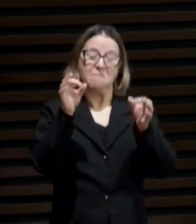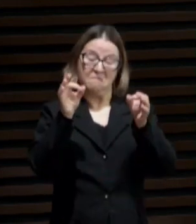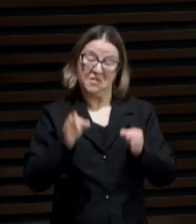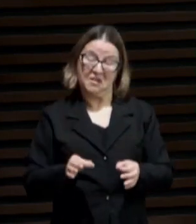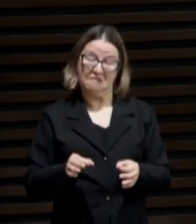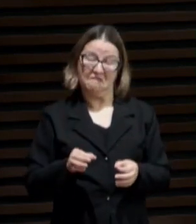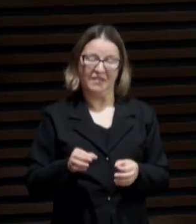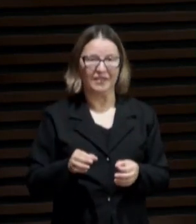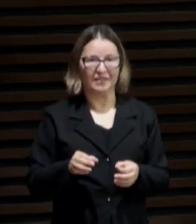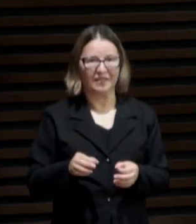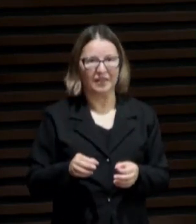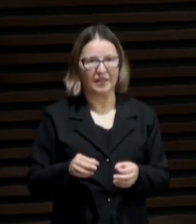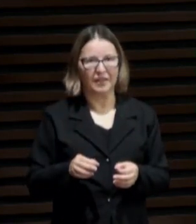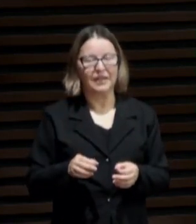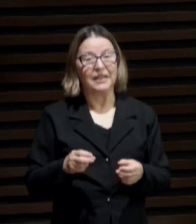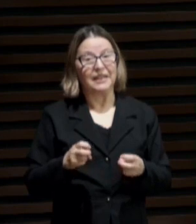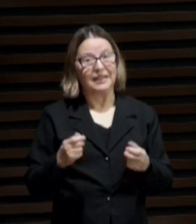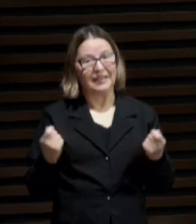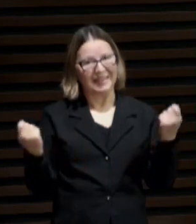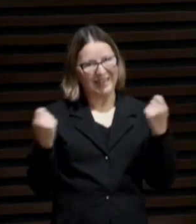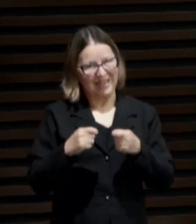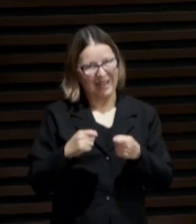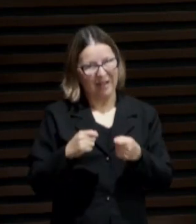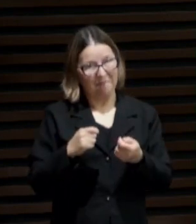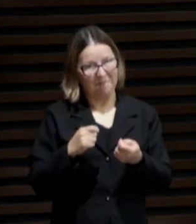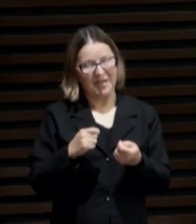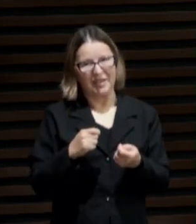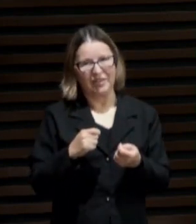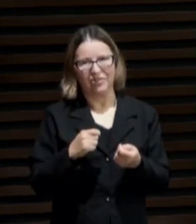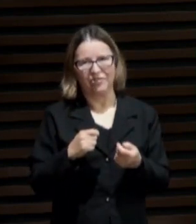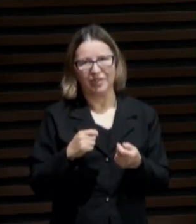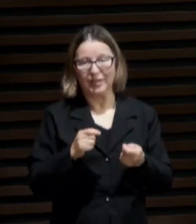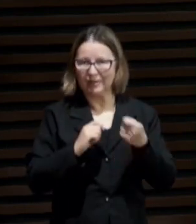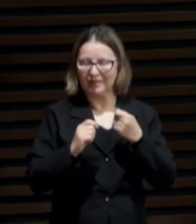corpo. Olha que coisa.